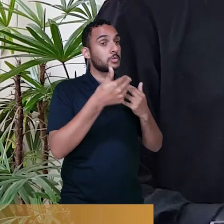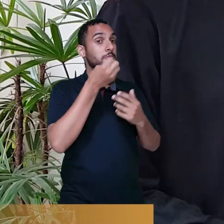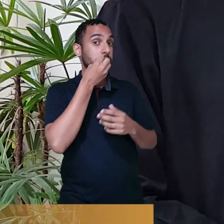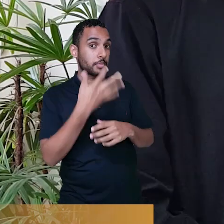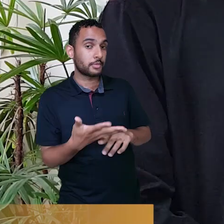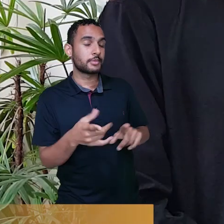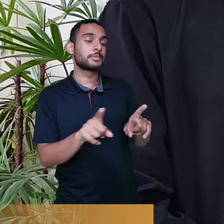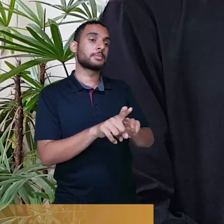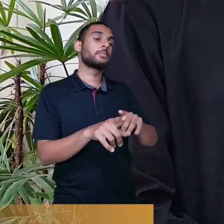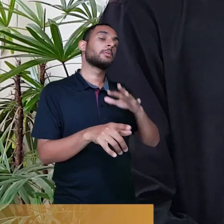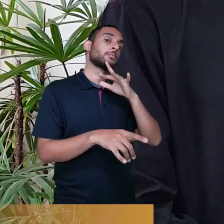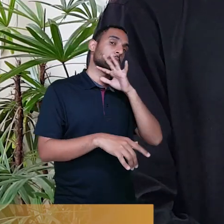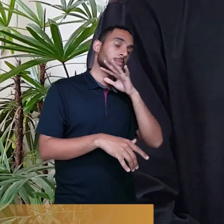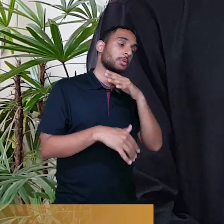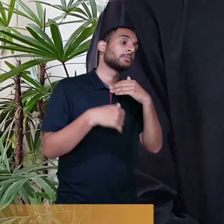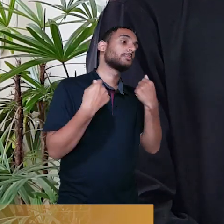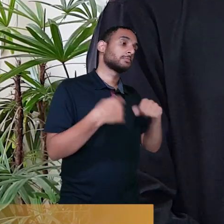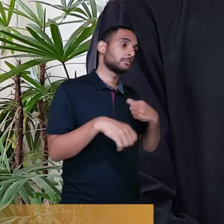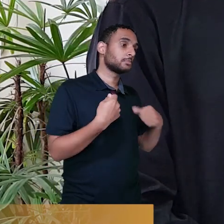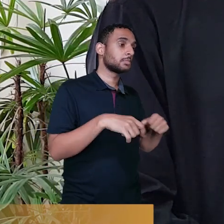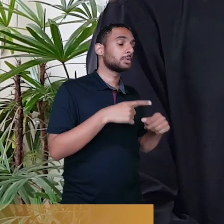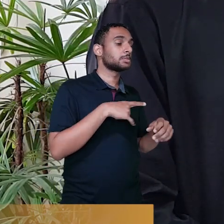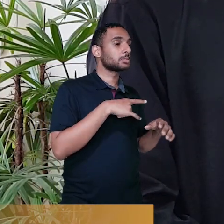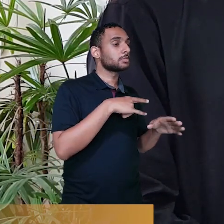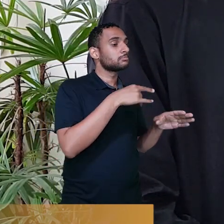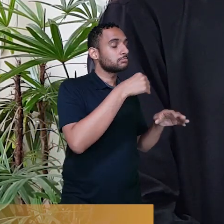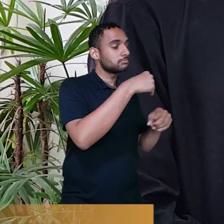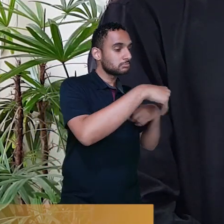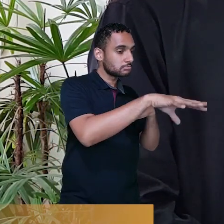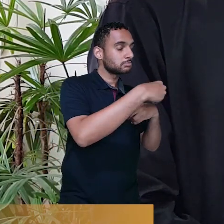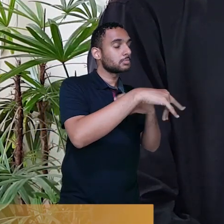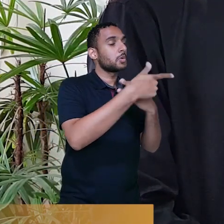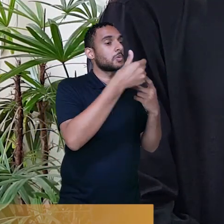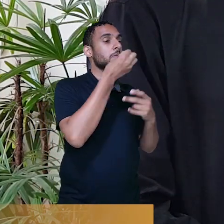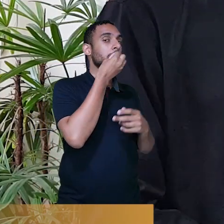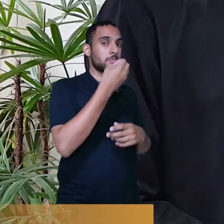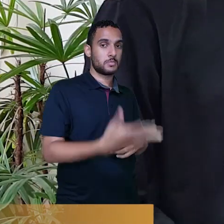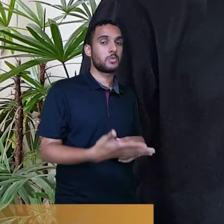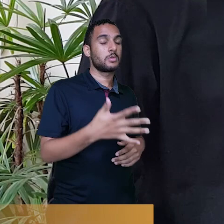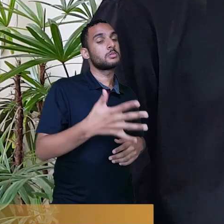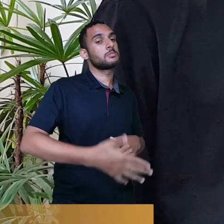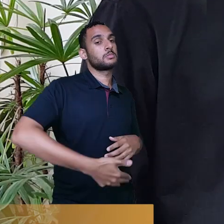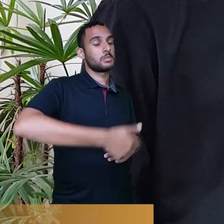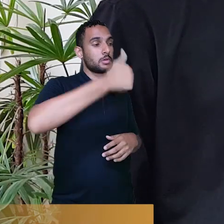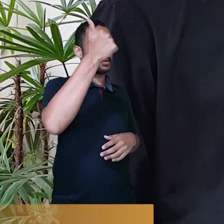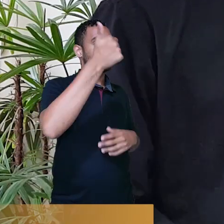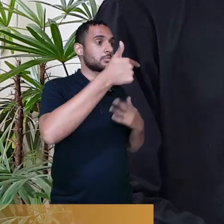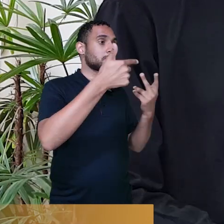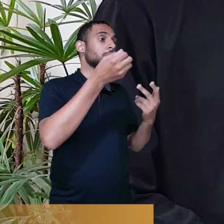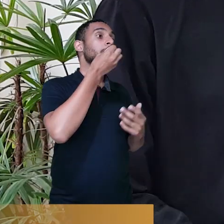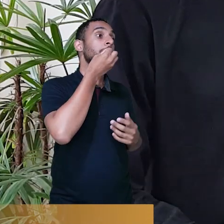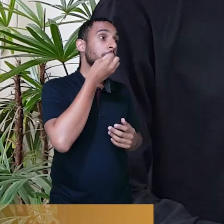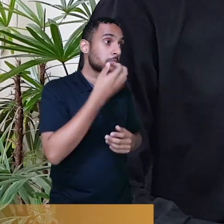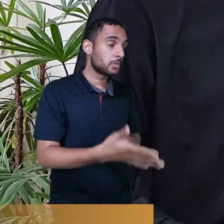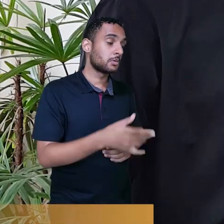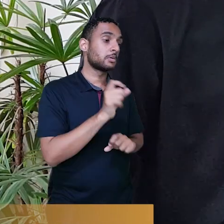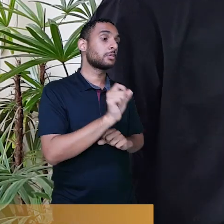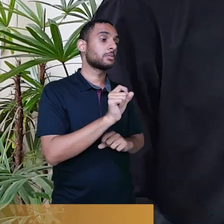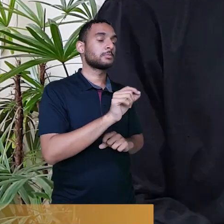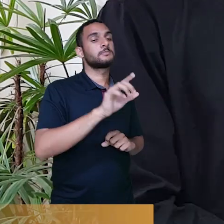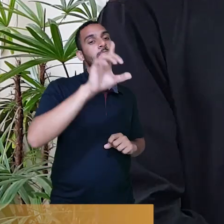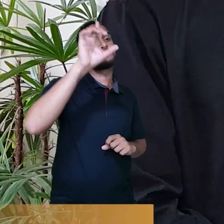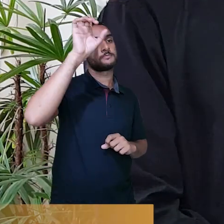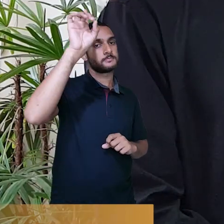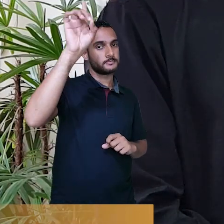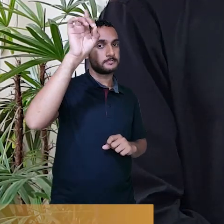mas também tudo de ruim nós temos que alcançar essas crianças mais cedo a oferecer aquilo que é o melhor que aquilo que é o bom